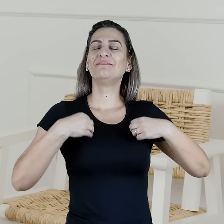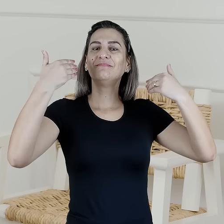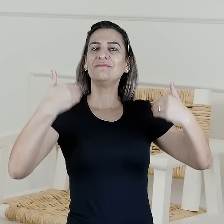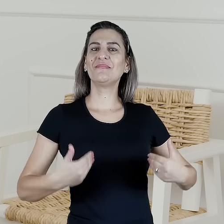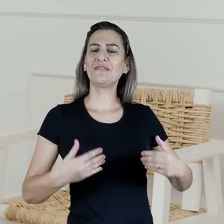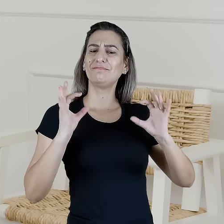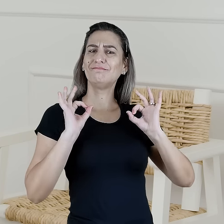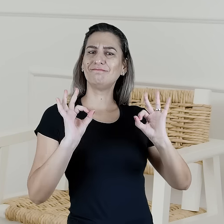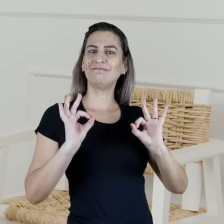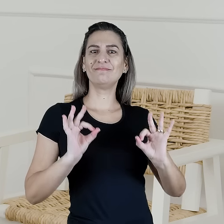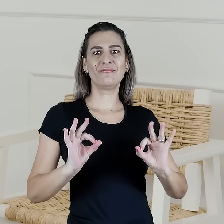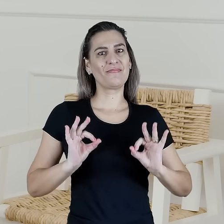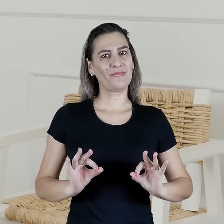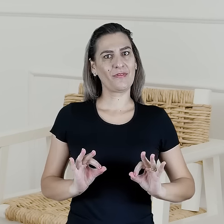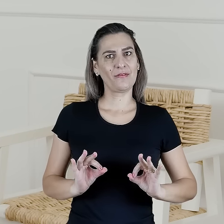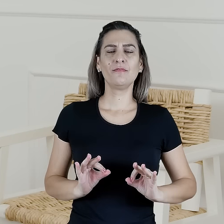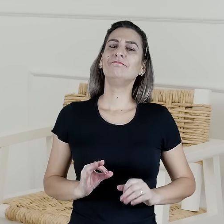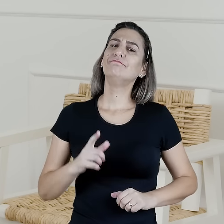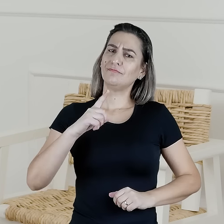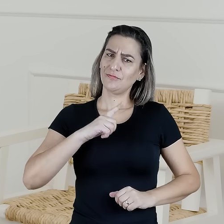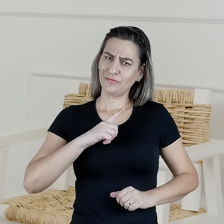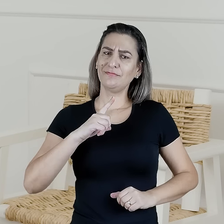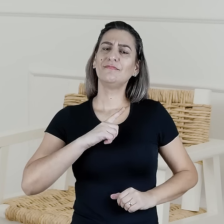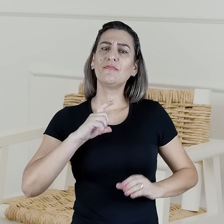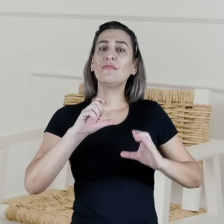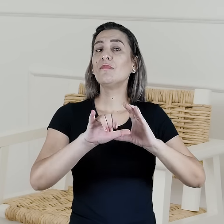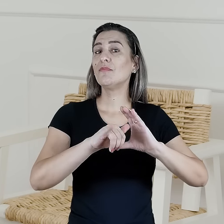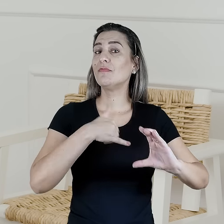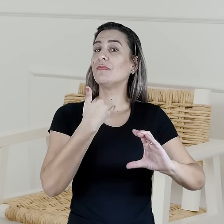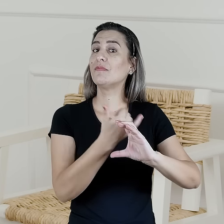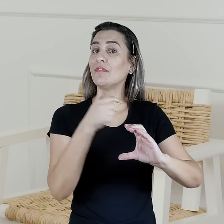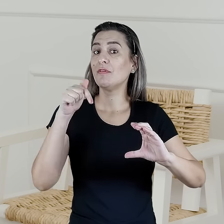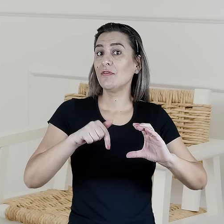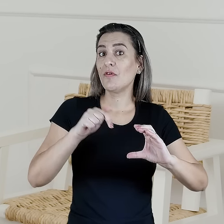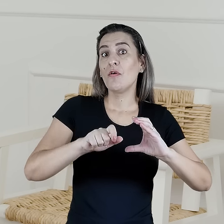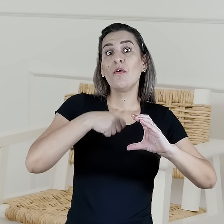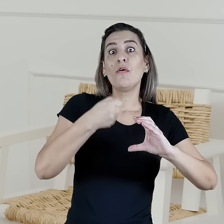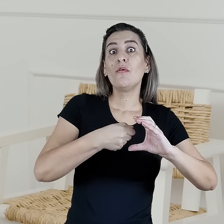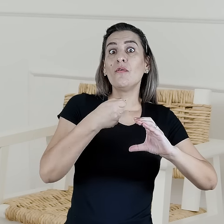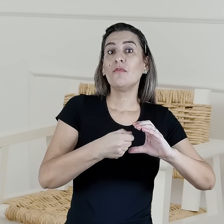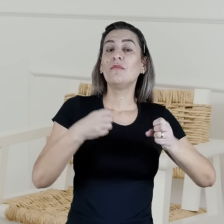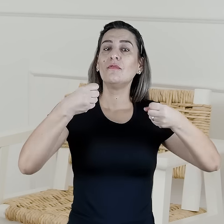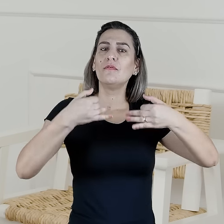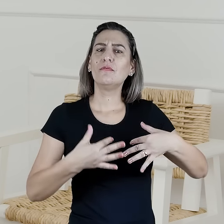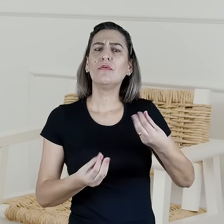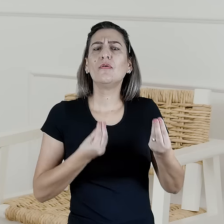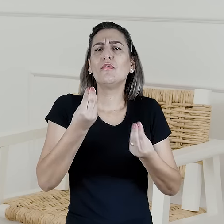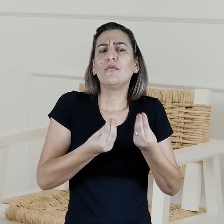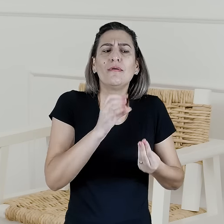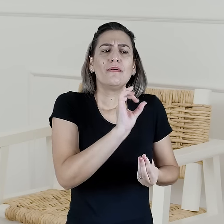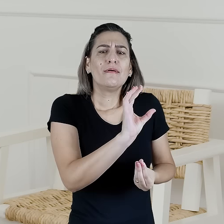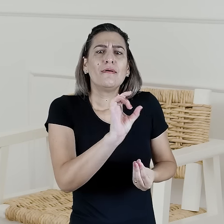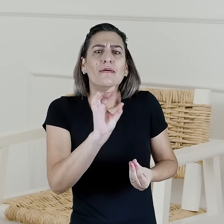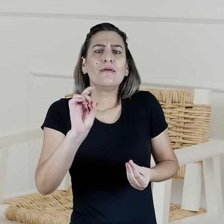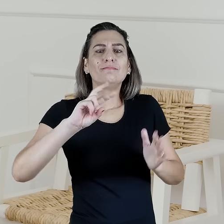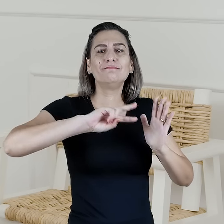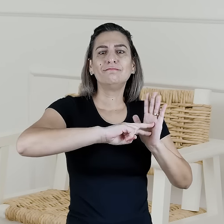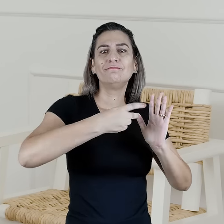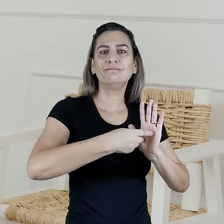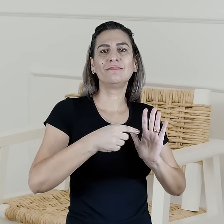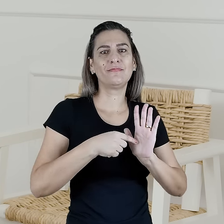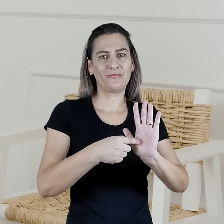sua vestimenta. Inclusive, já falamos sobre o que cada uma delas comunica aqui no canal. Vou deixar o link desse vídeo para